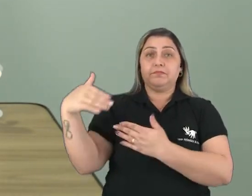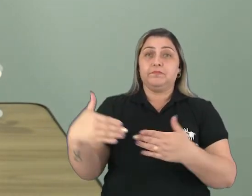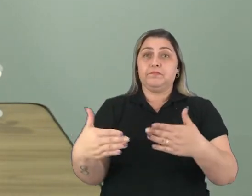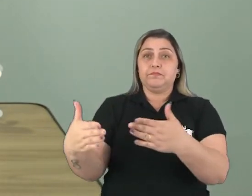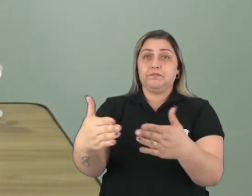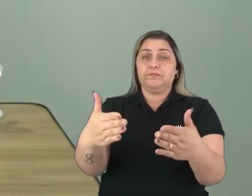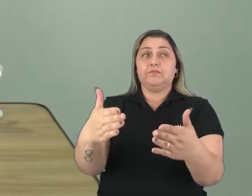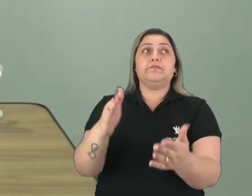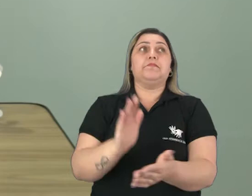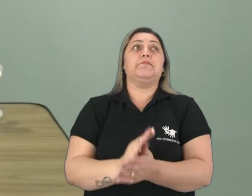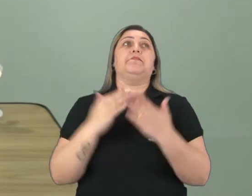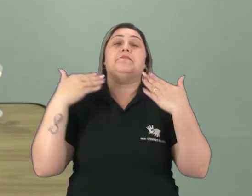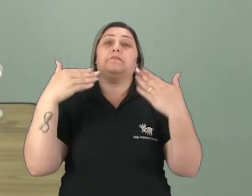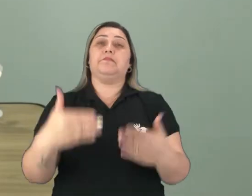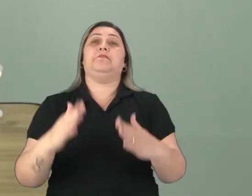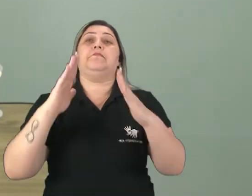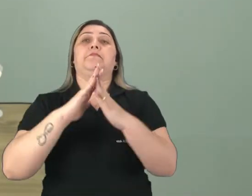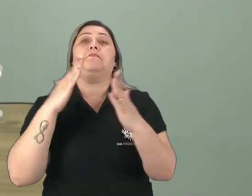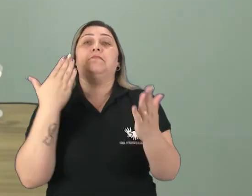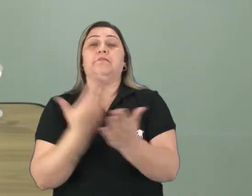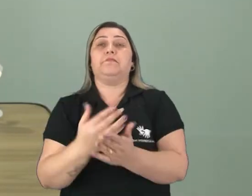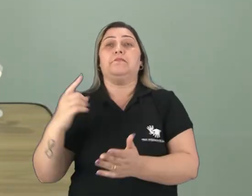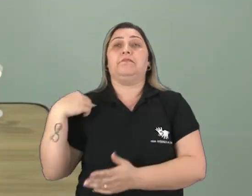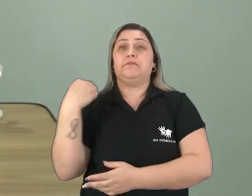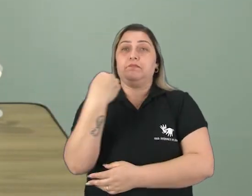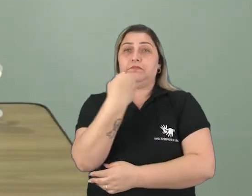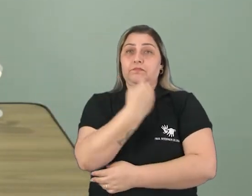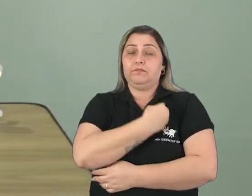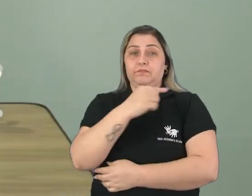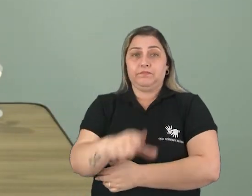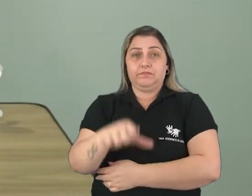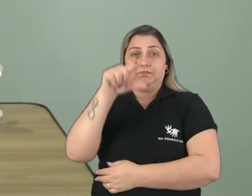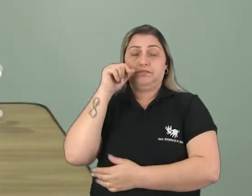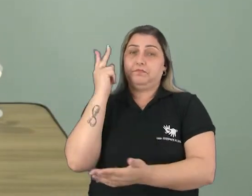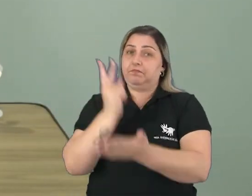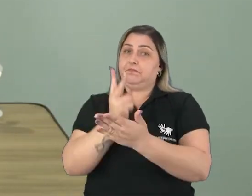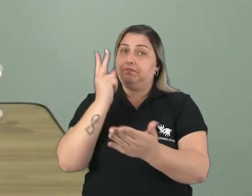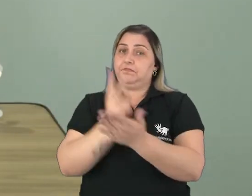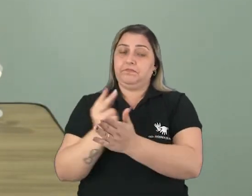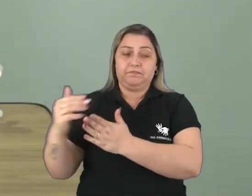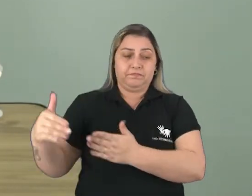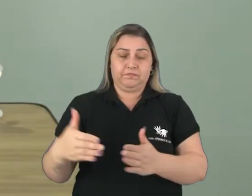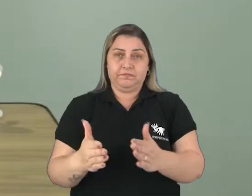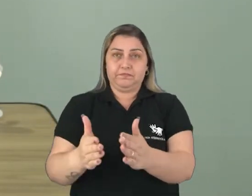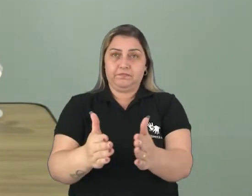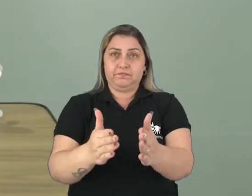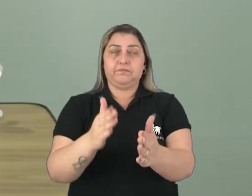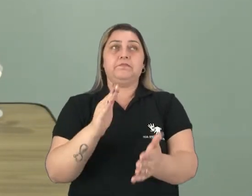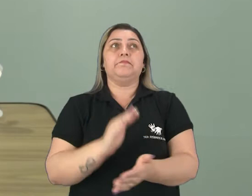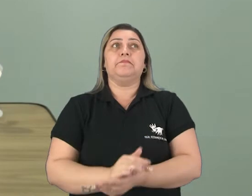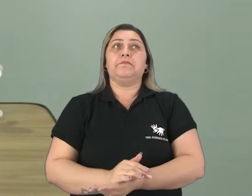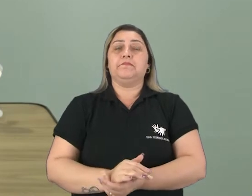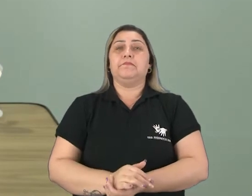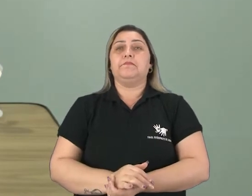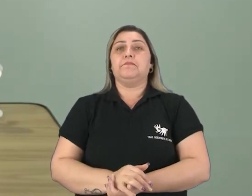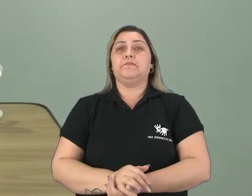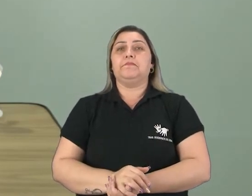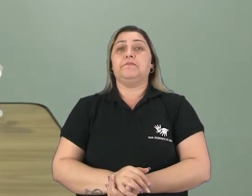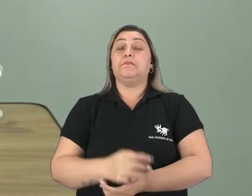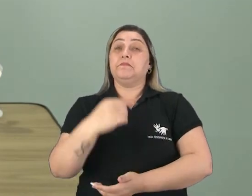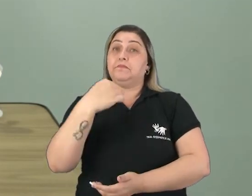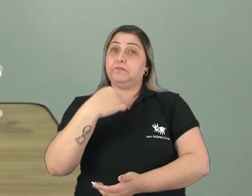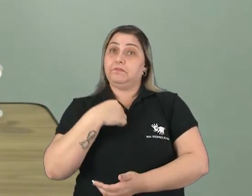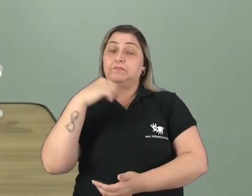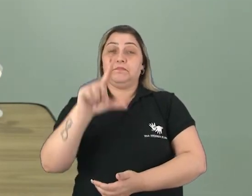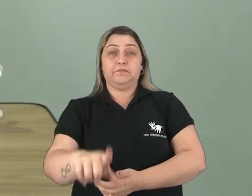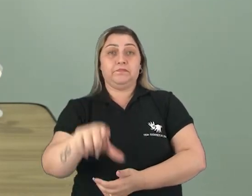caminhos aqui para chegar até a escola, nós íamos escolher o mesmo caminho? Será? Eu